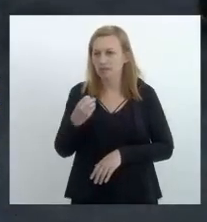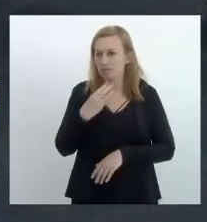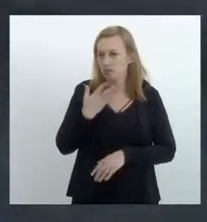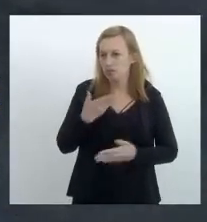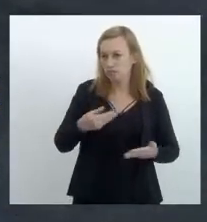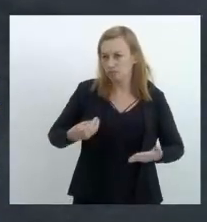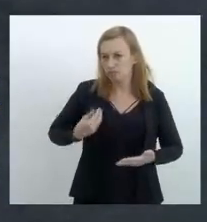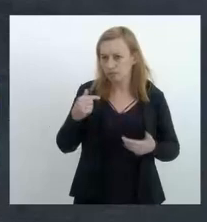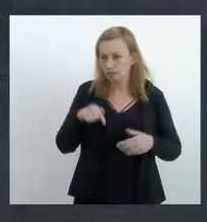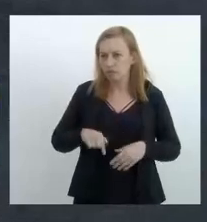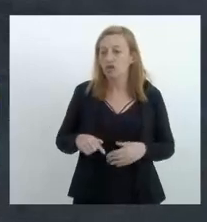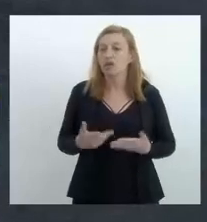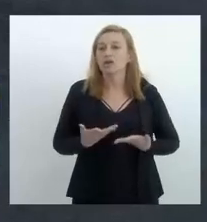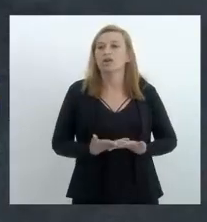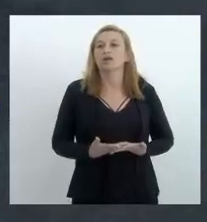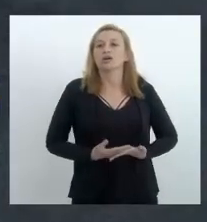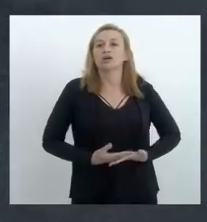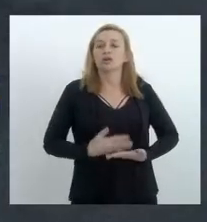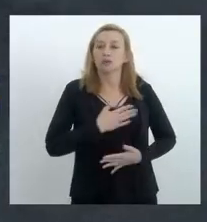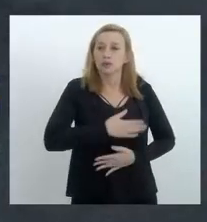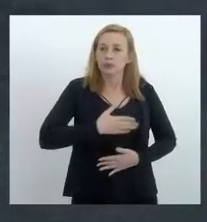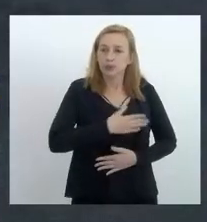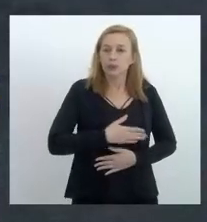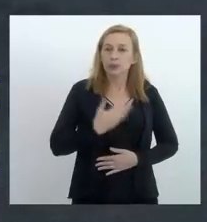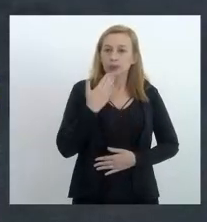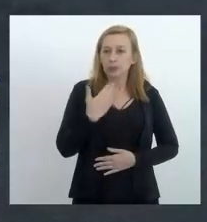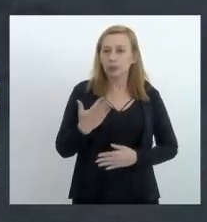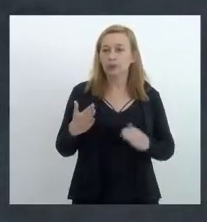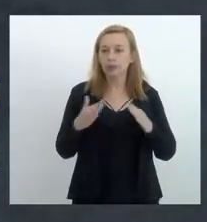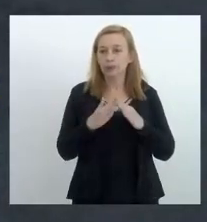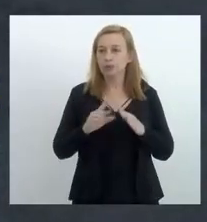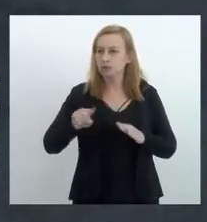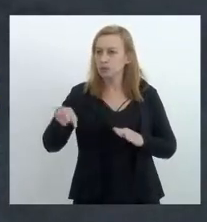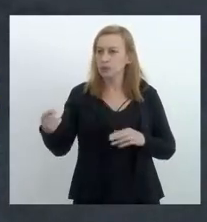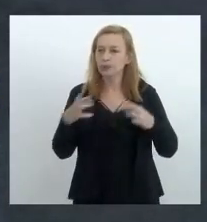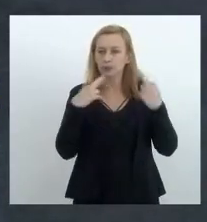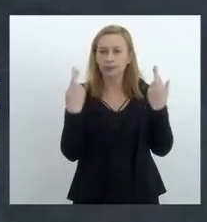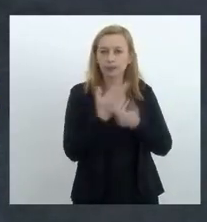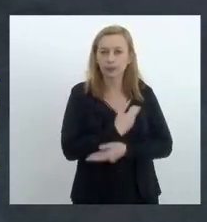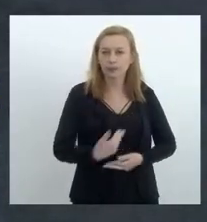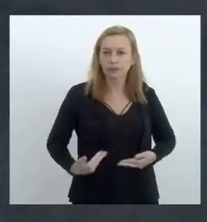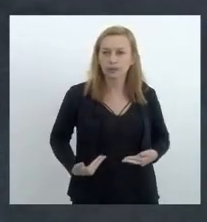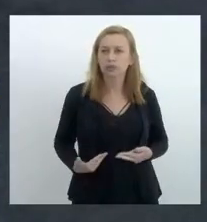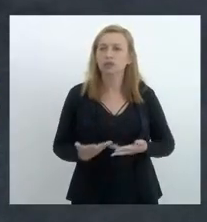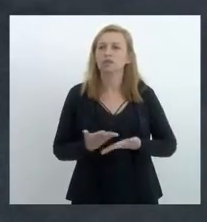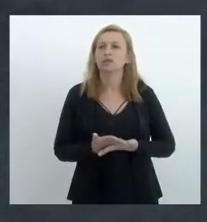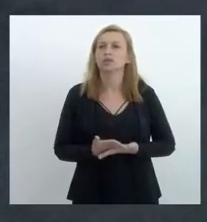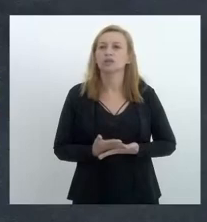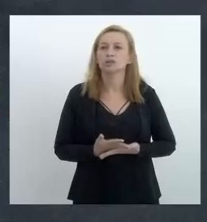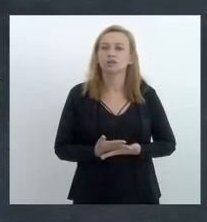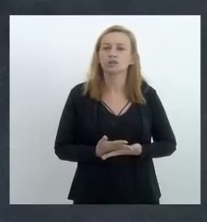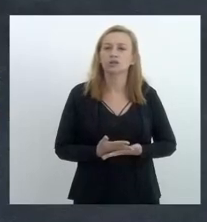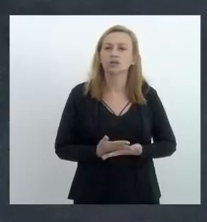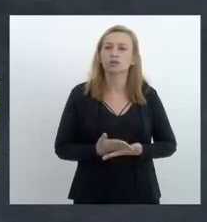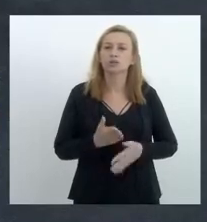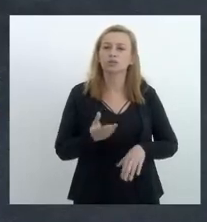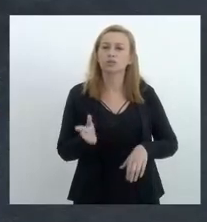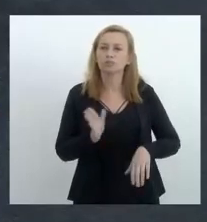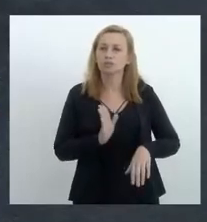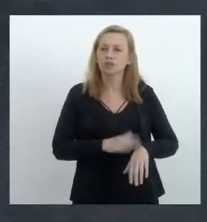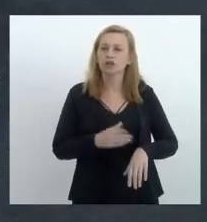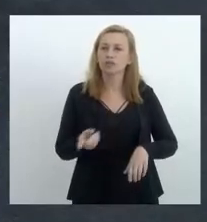Inicialmente, eu gostaria de fazer um pedido à casa que as próximas audiências públicas fossem dado um pouco mais de tempo